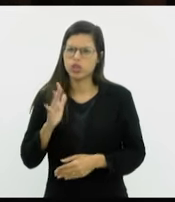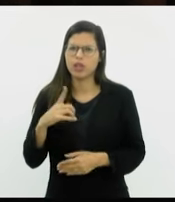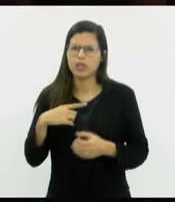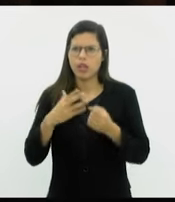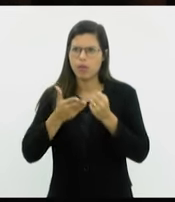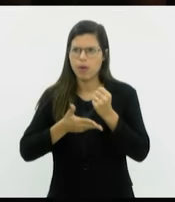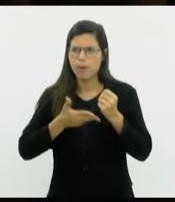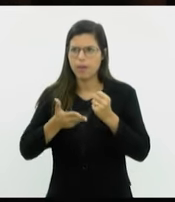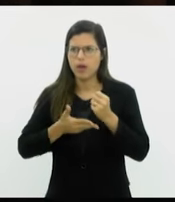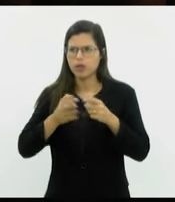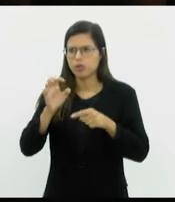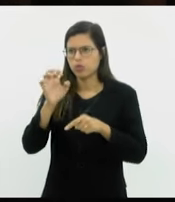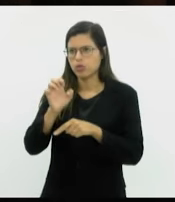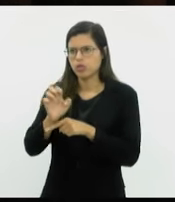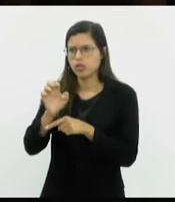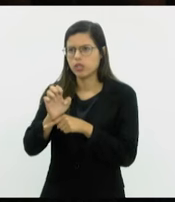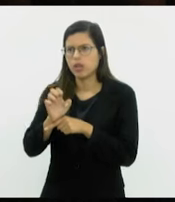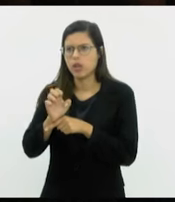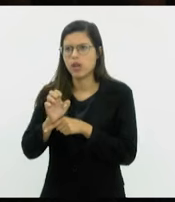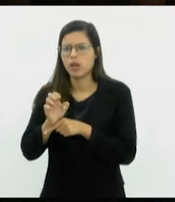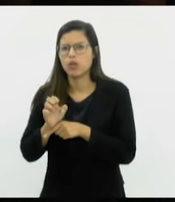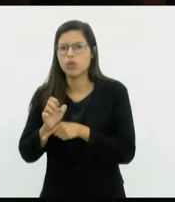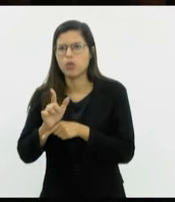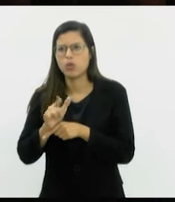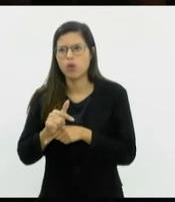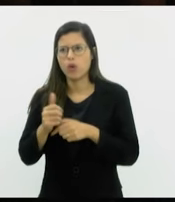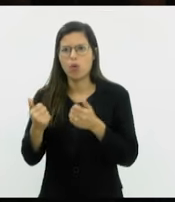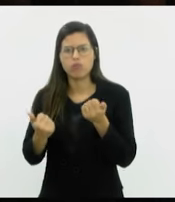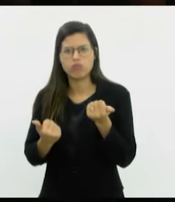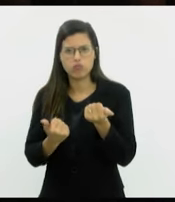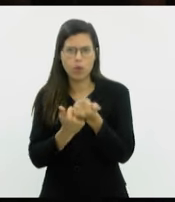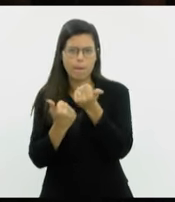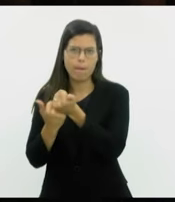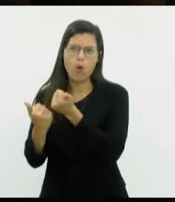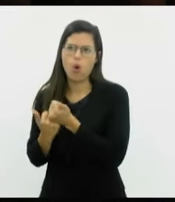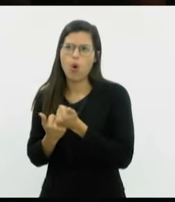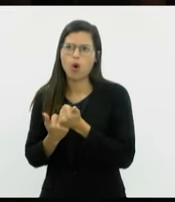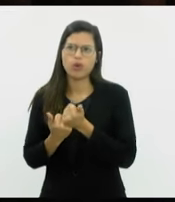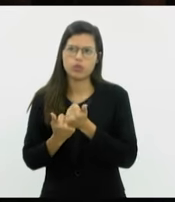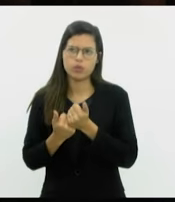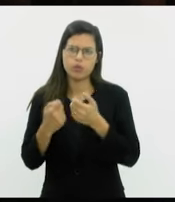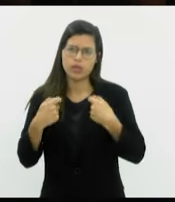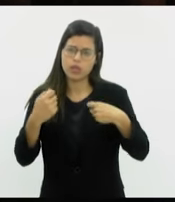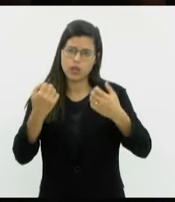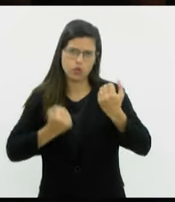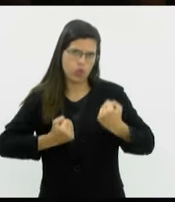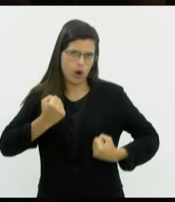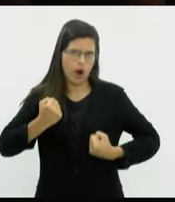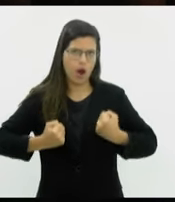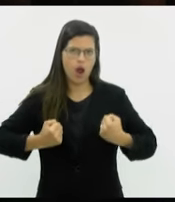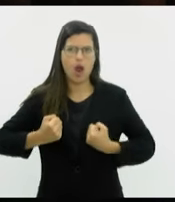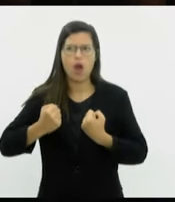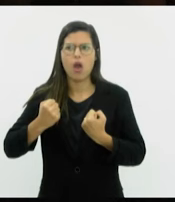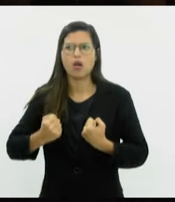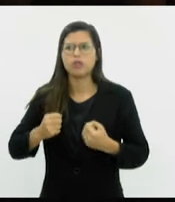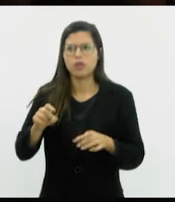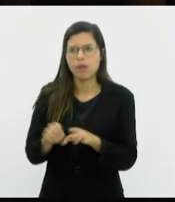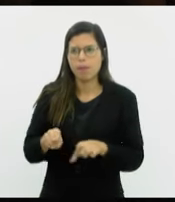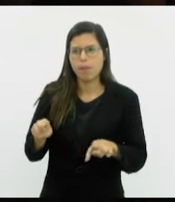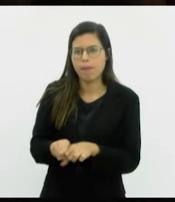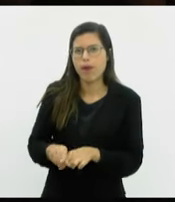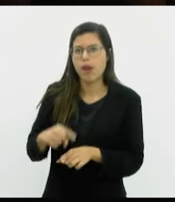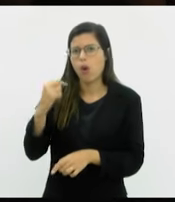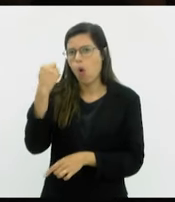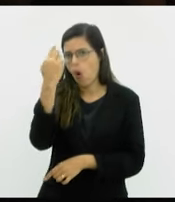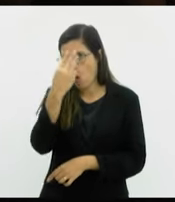o Estado seria mesmo um pequeno suporte financeiro, precisa-se de um veículo, de algumas horas de um médico, de uma